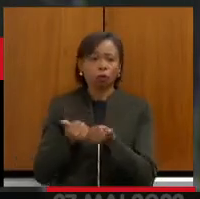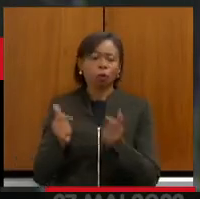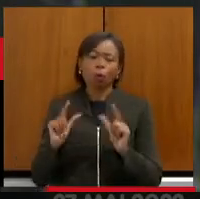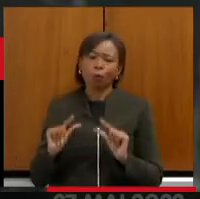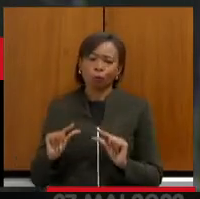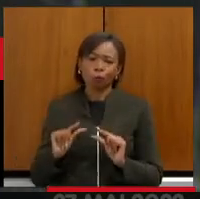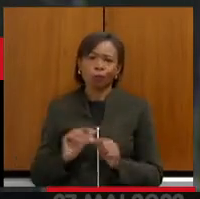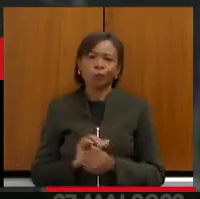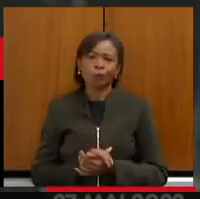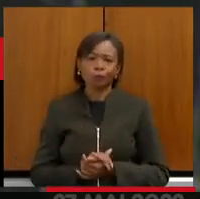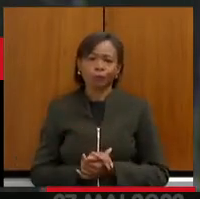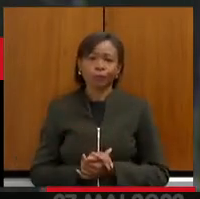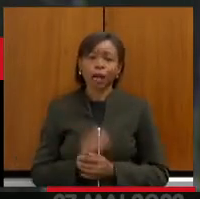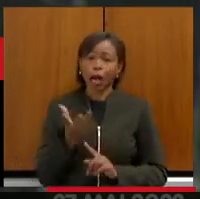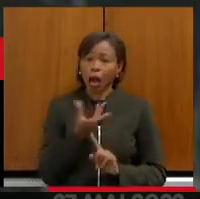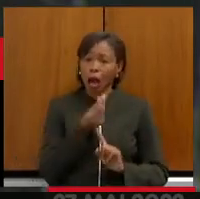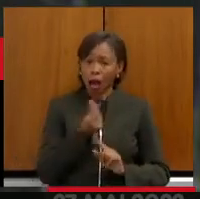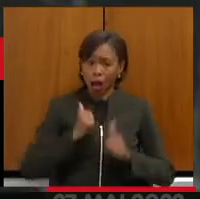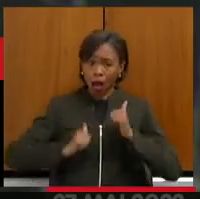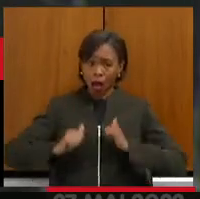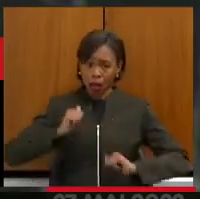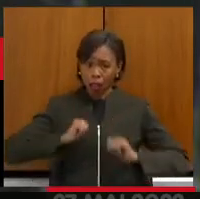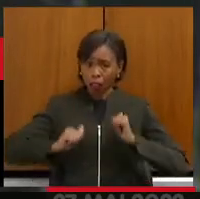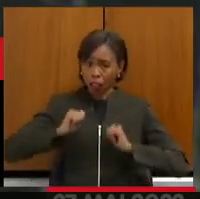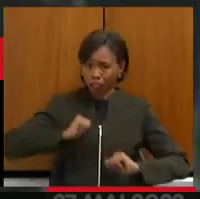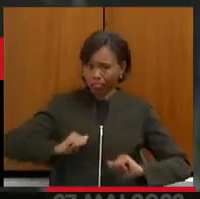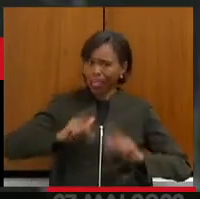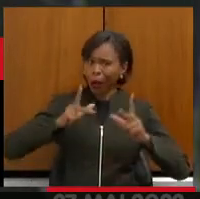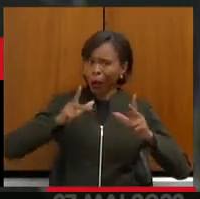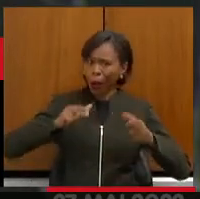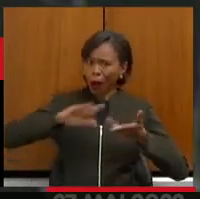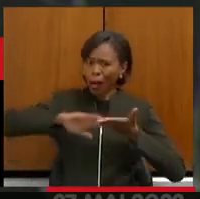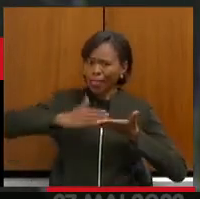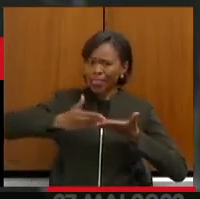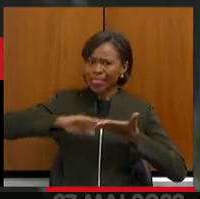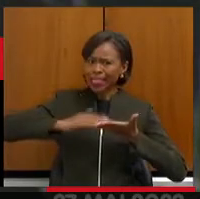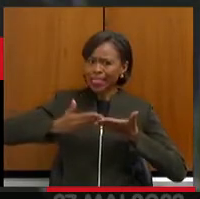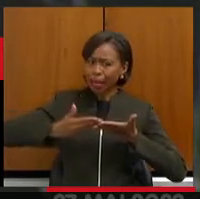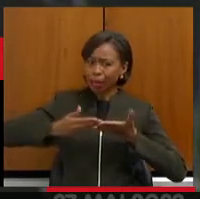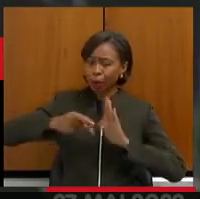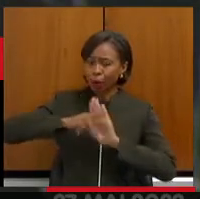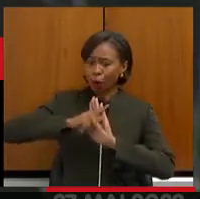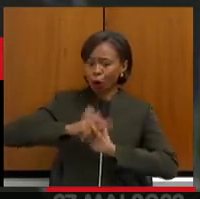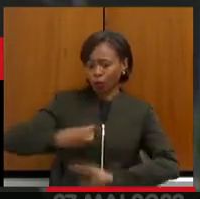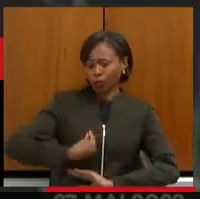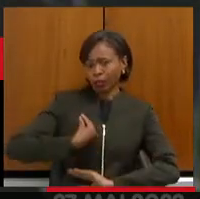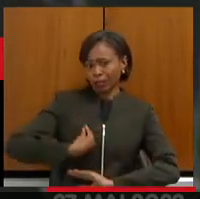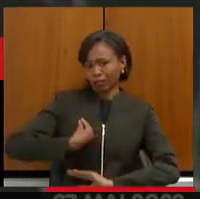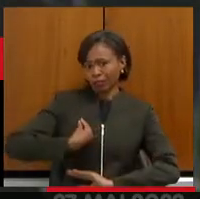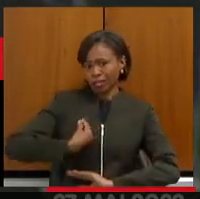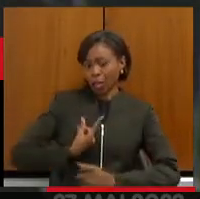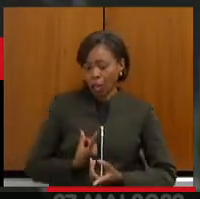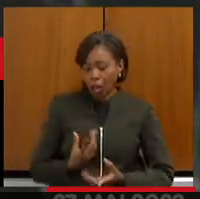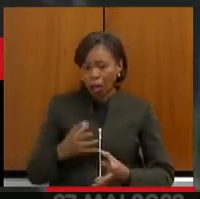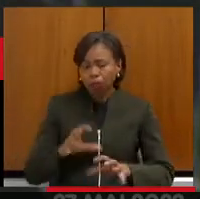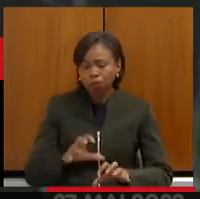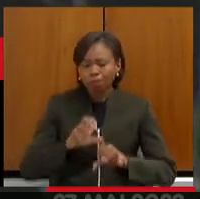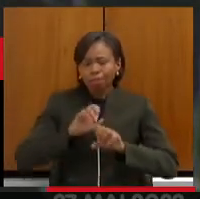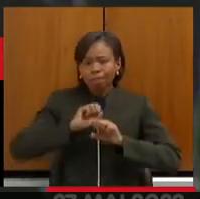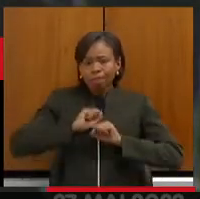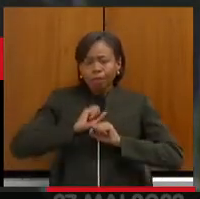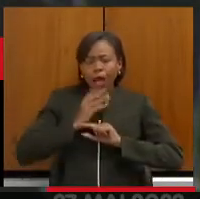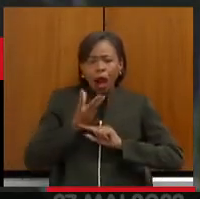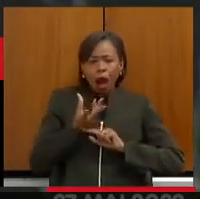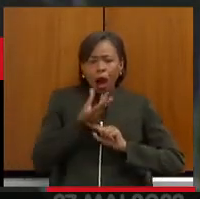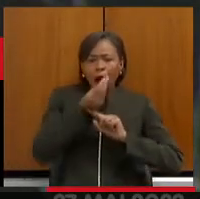o artista é nada mais do que o intérprete da vida no qual cor purifica a arte dele cria-se